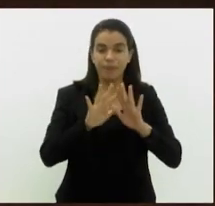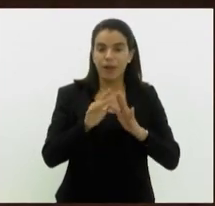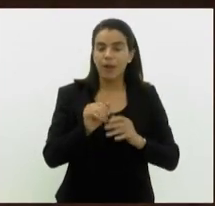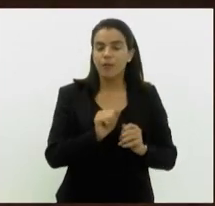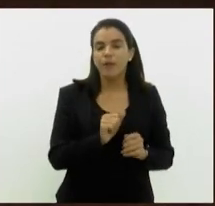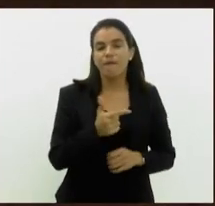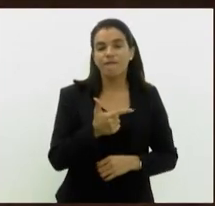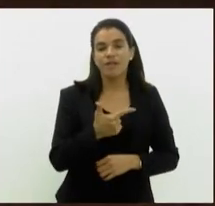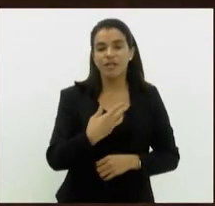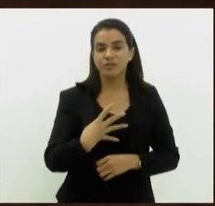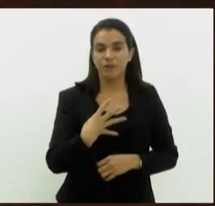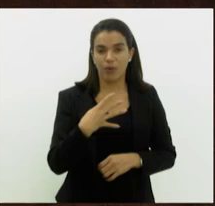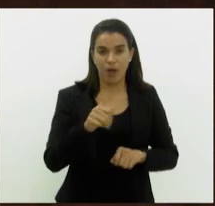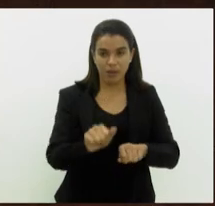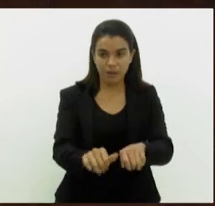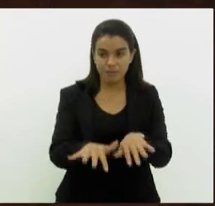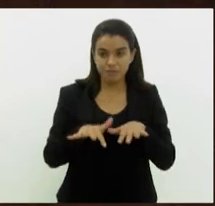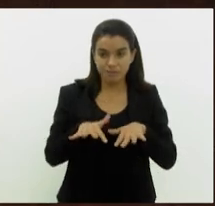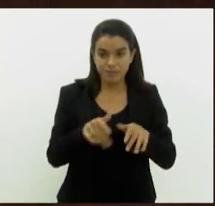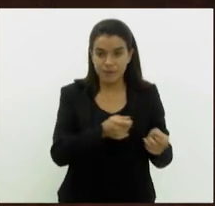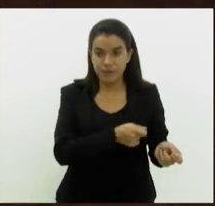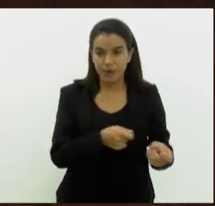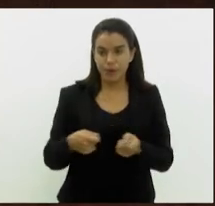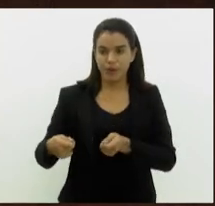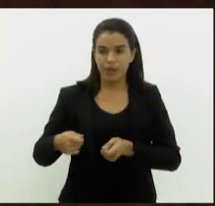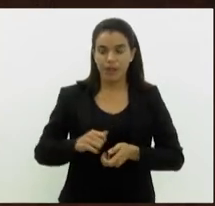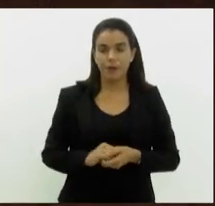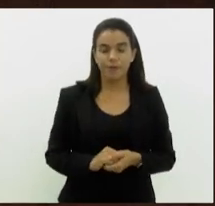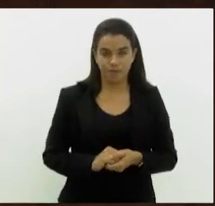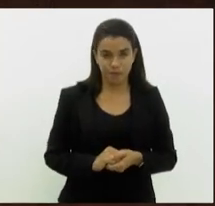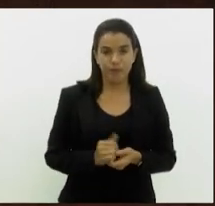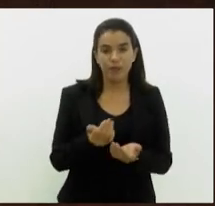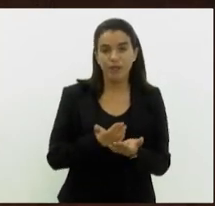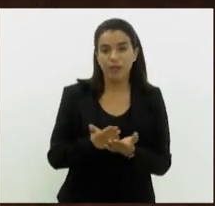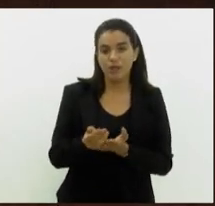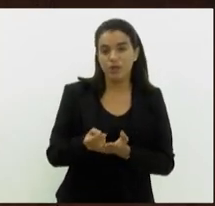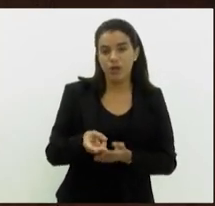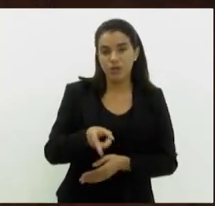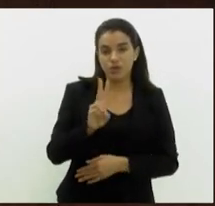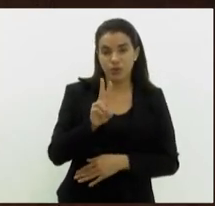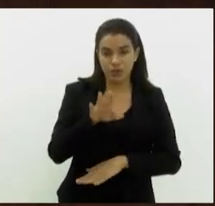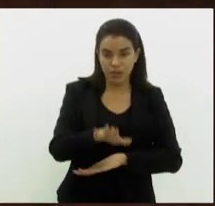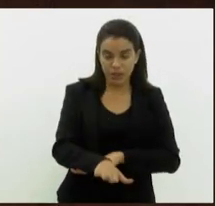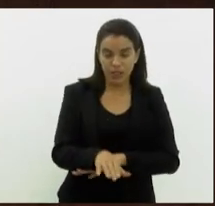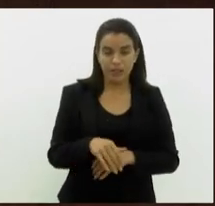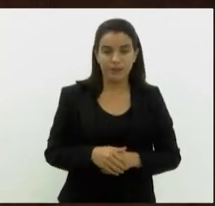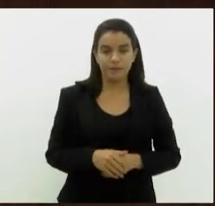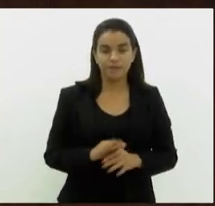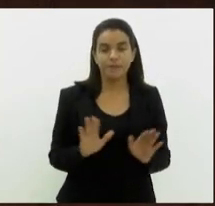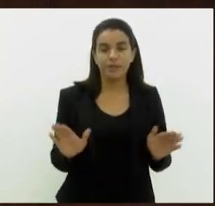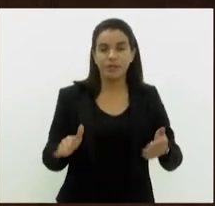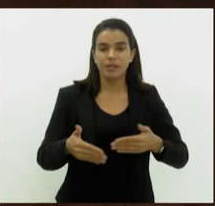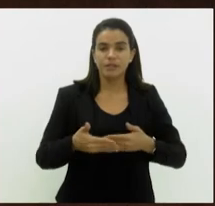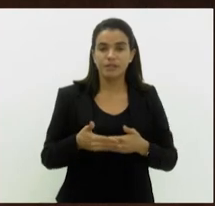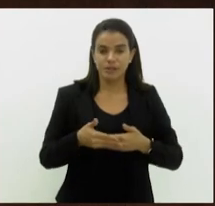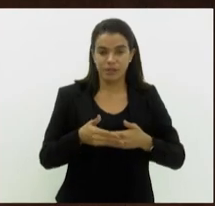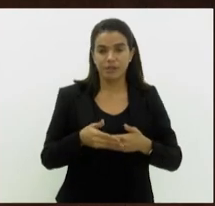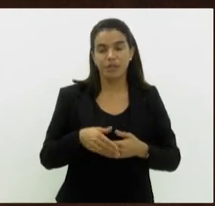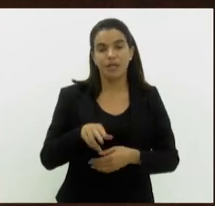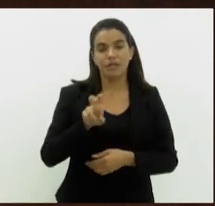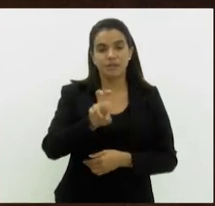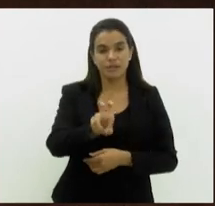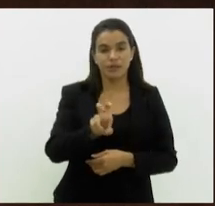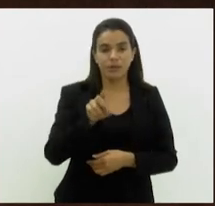na 24ª sessão ordinária, que, iniciada às 14 horas, foi encerrada às